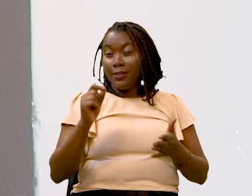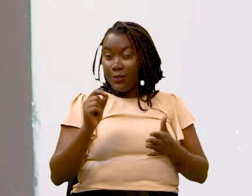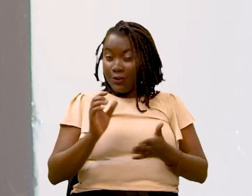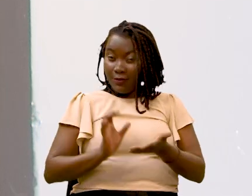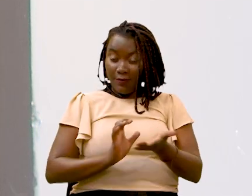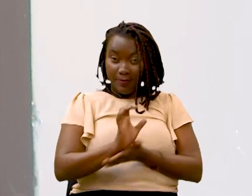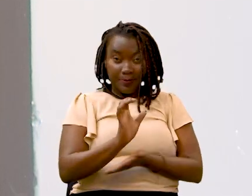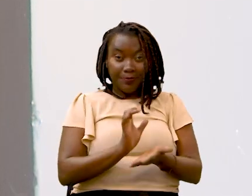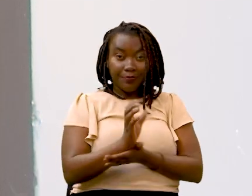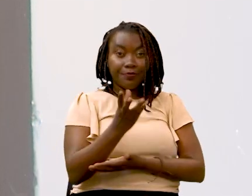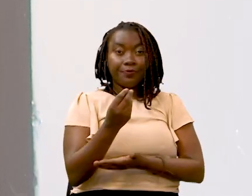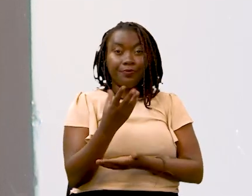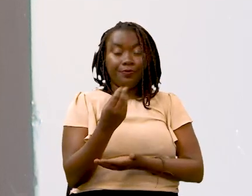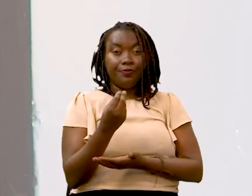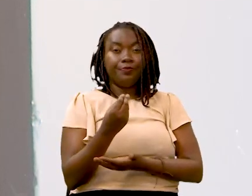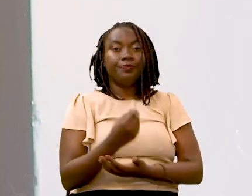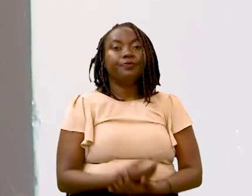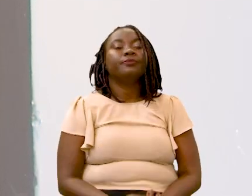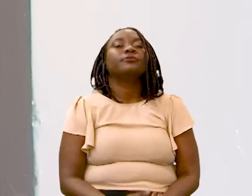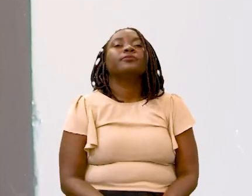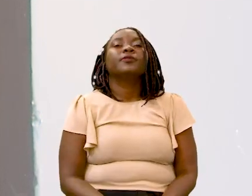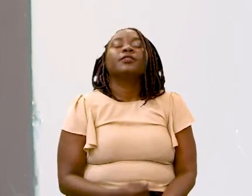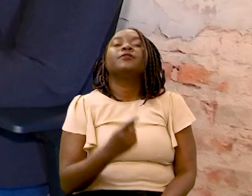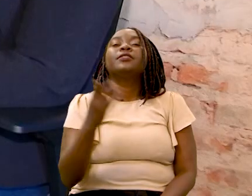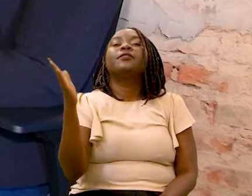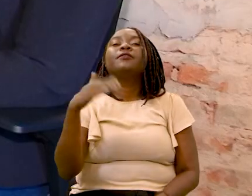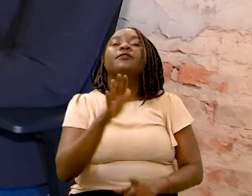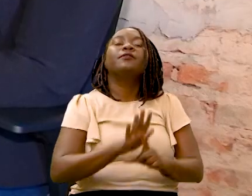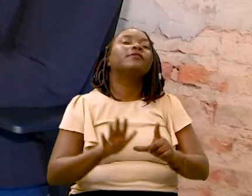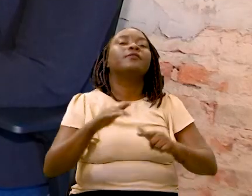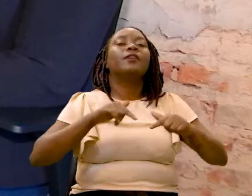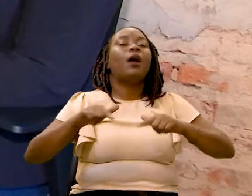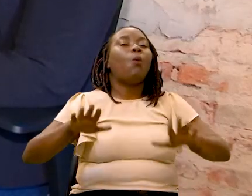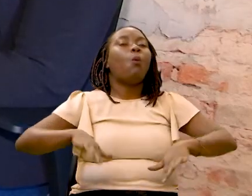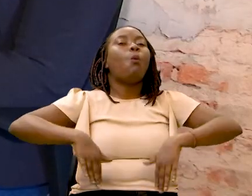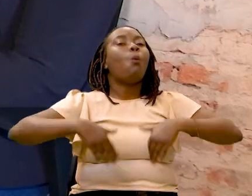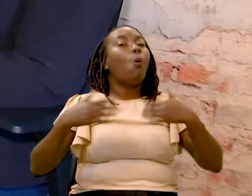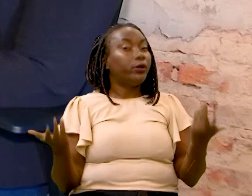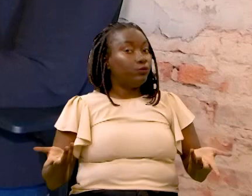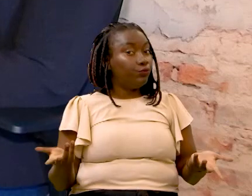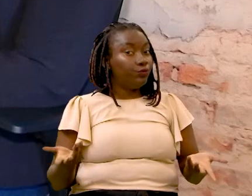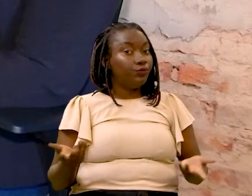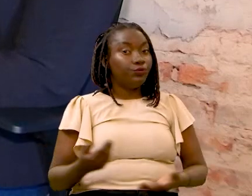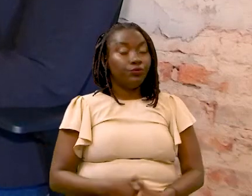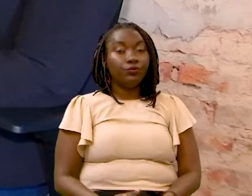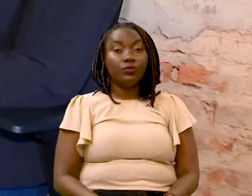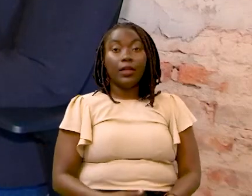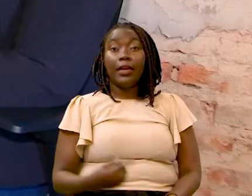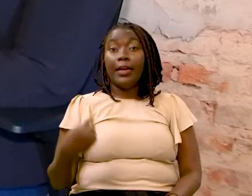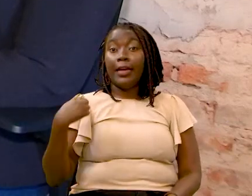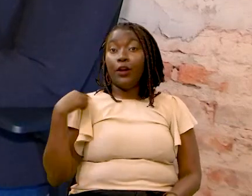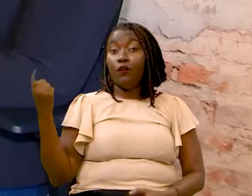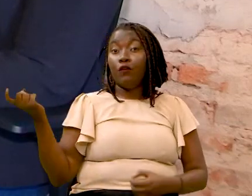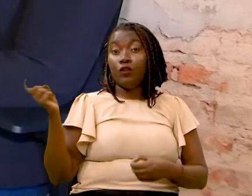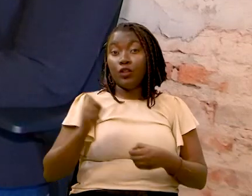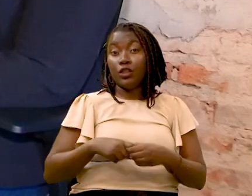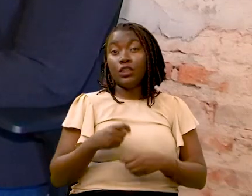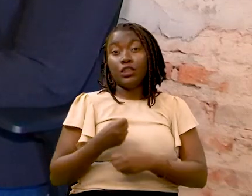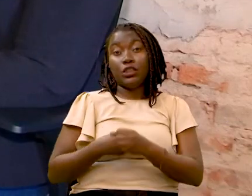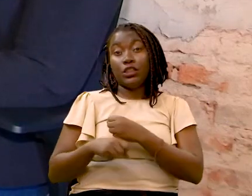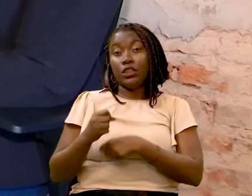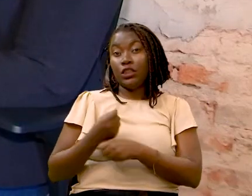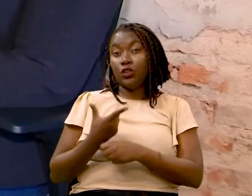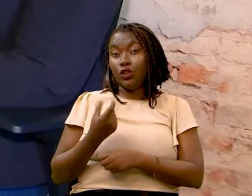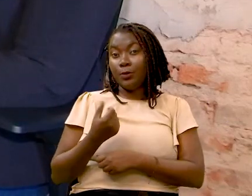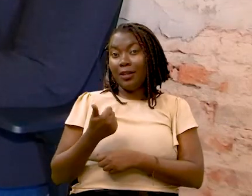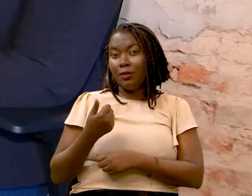numa fase de investir bastante. Tá, você veio para o mercado de Campinas quando? Eu